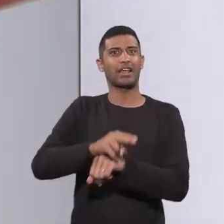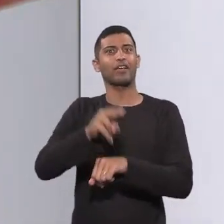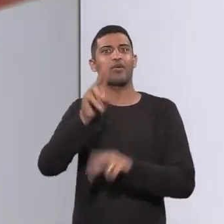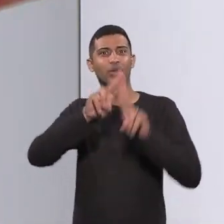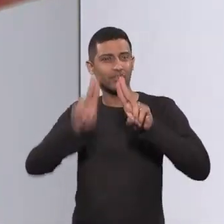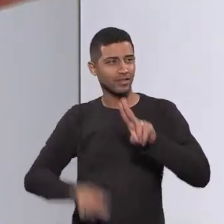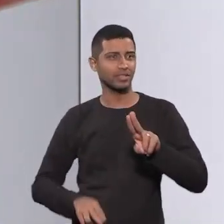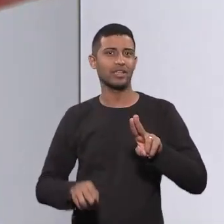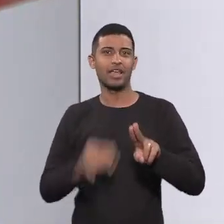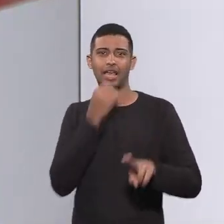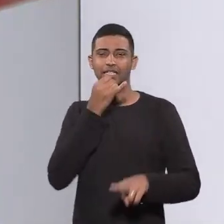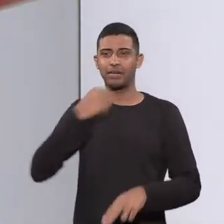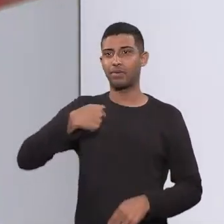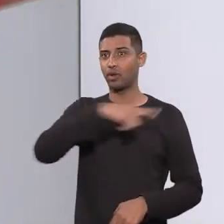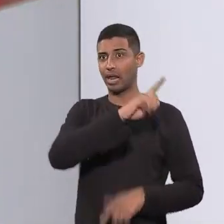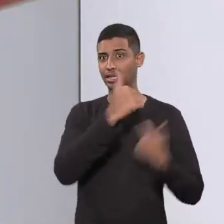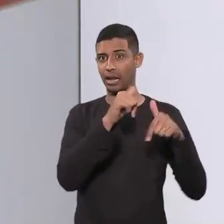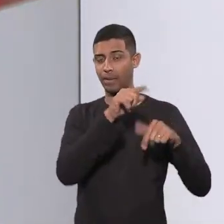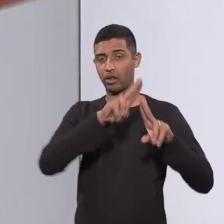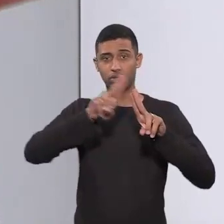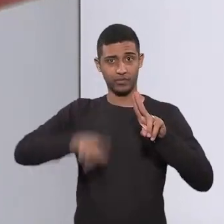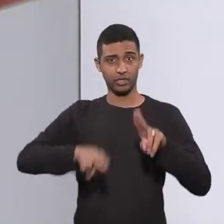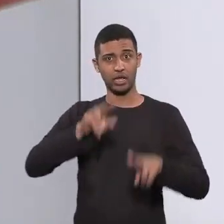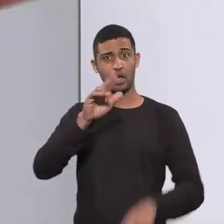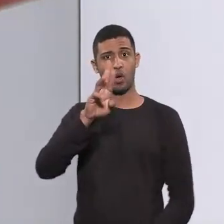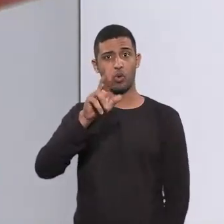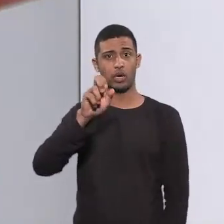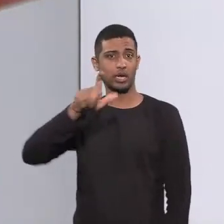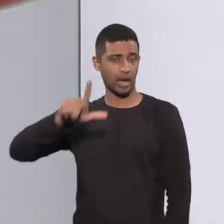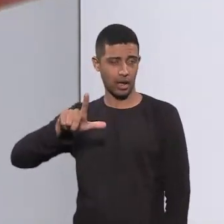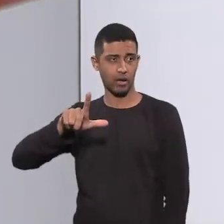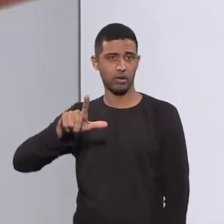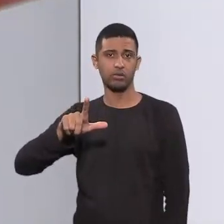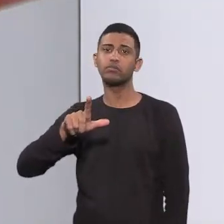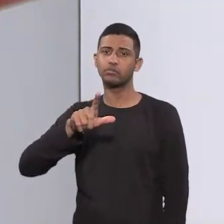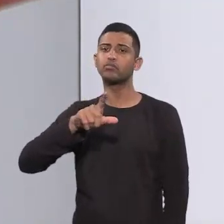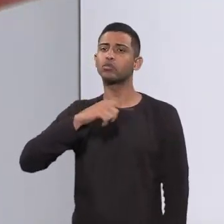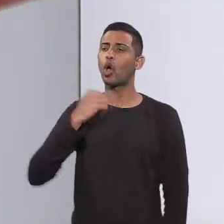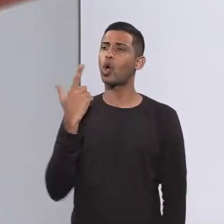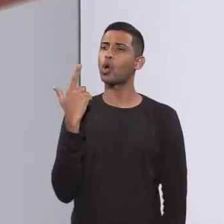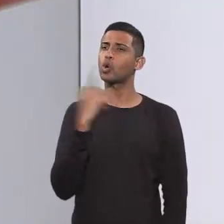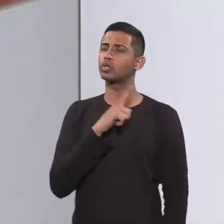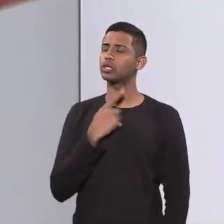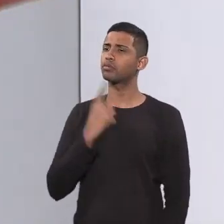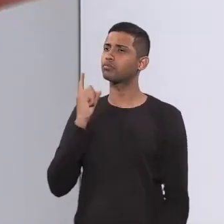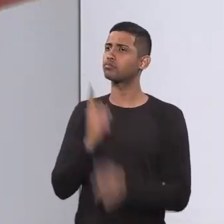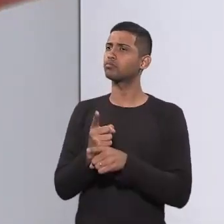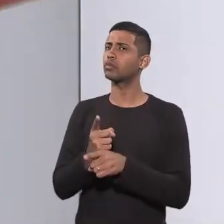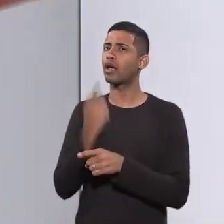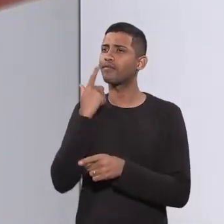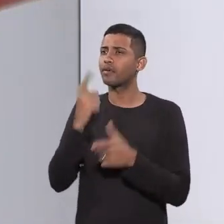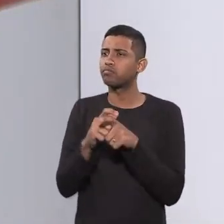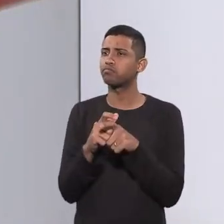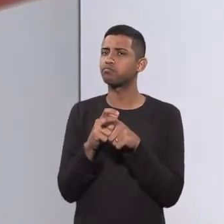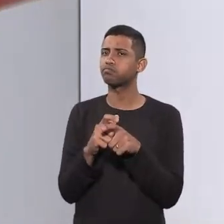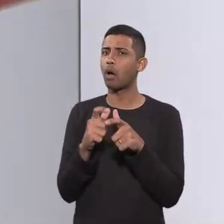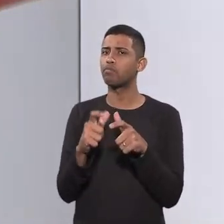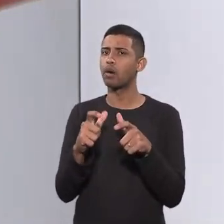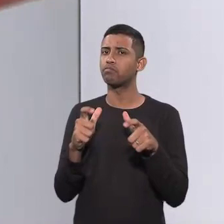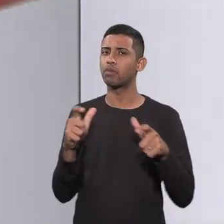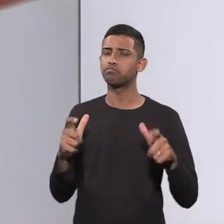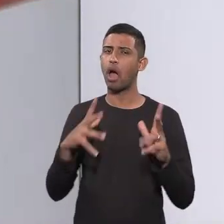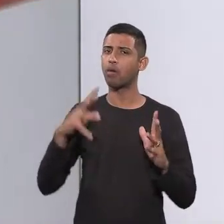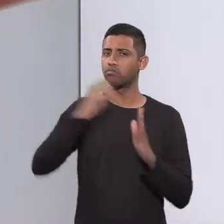na instituição que eu trabalho, a Universidade Federal Rural do Rio de Janeiro, nesse momento, nós conseguimos identificar um aumento considerável do